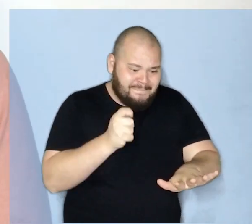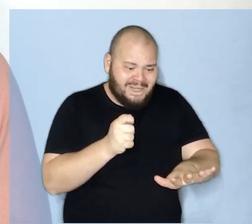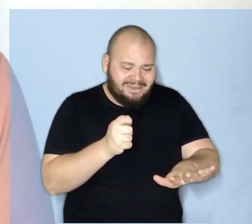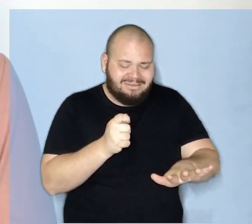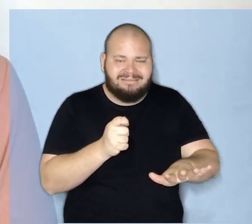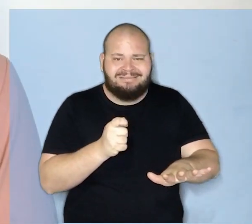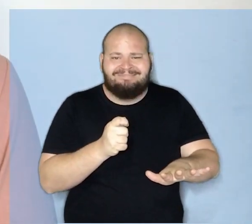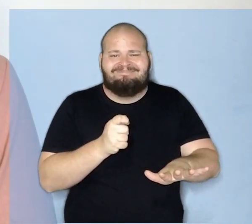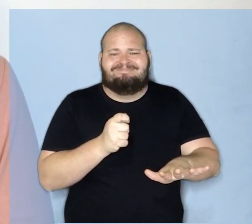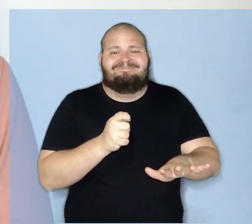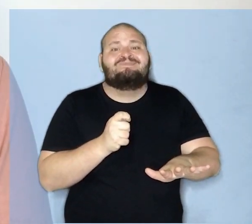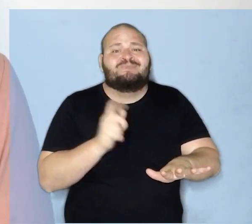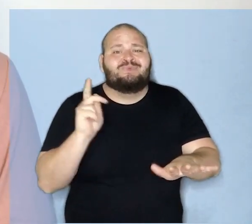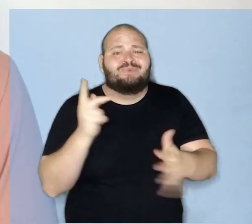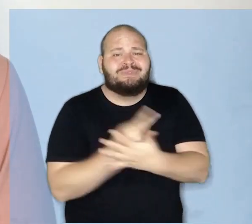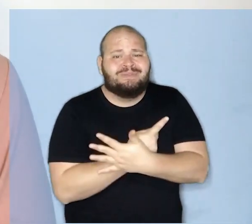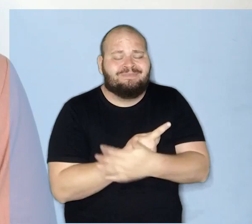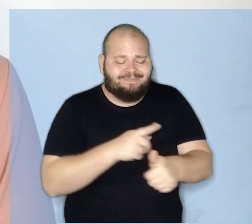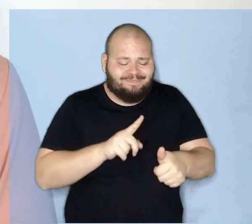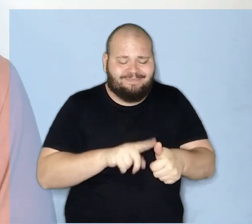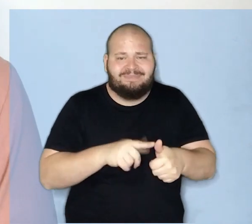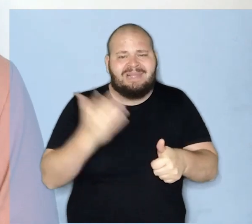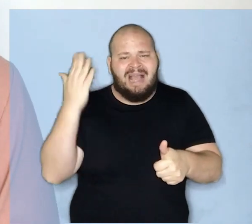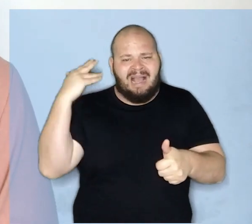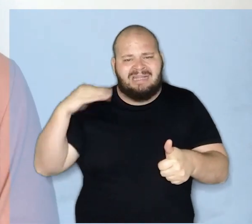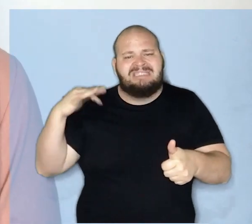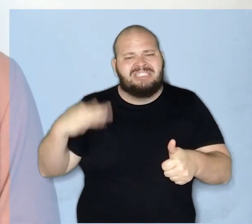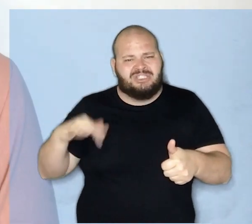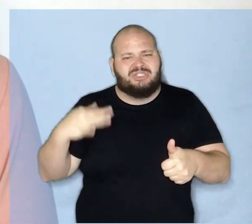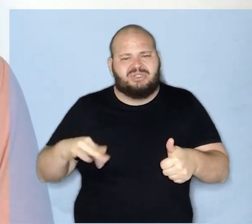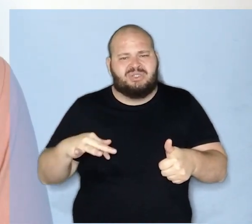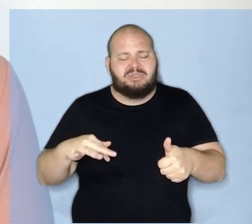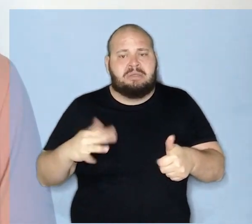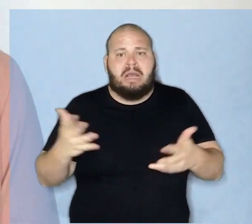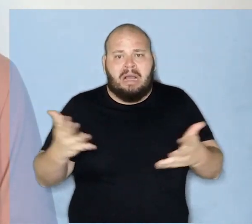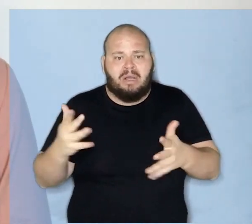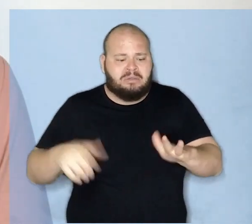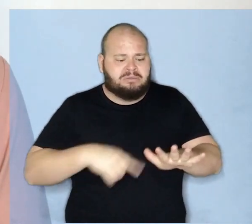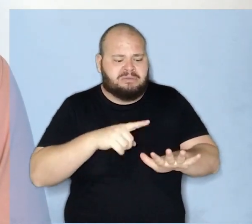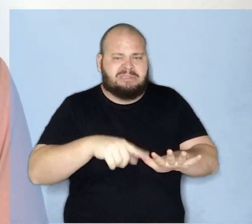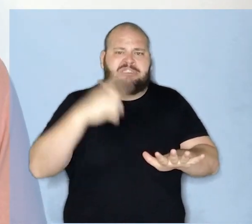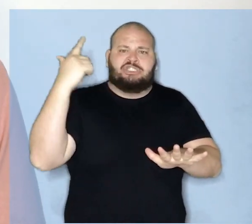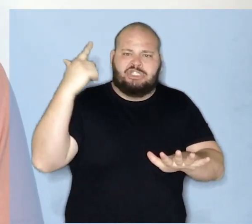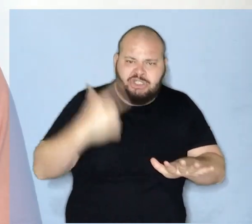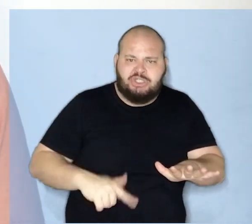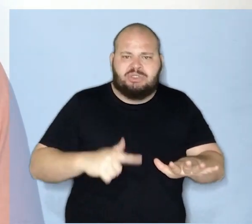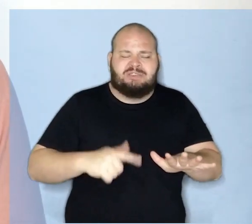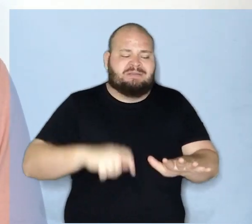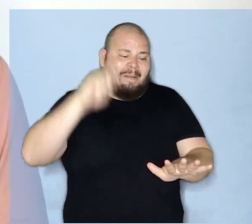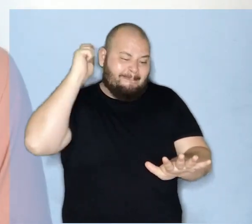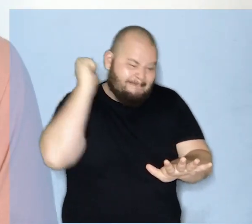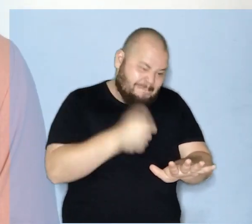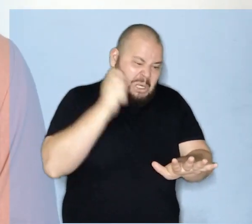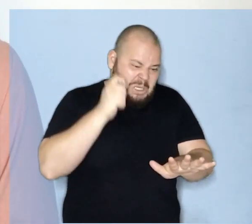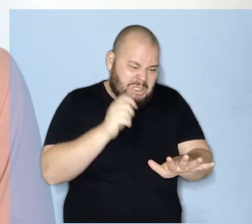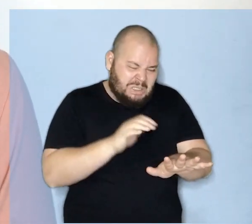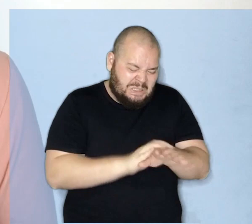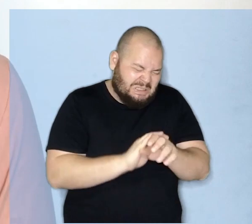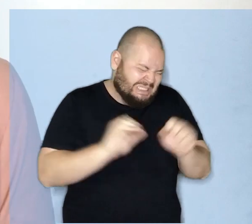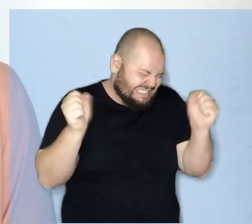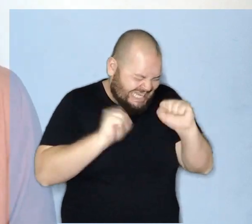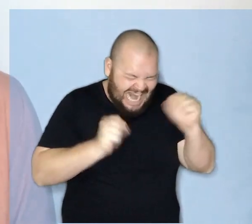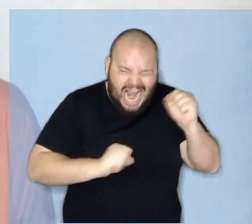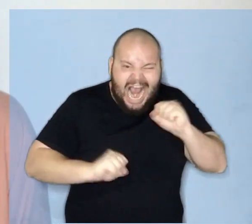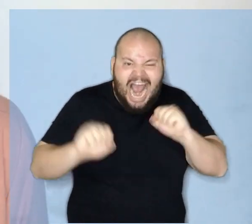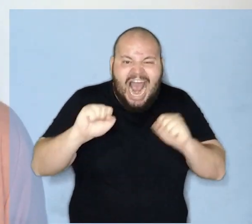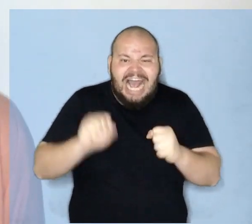Já estava com o dedo machucado, pois ele errou de novo e aí, bang, bang,